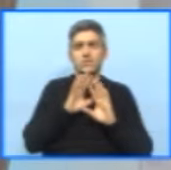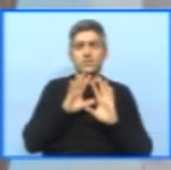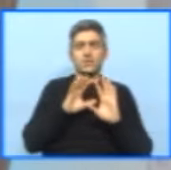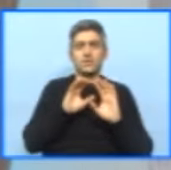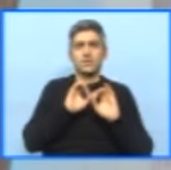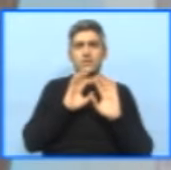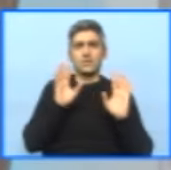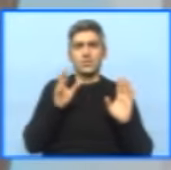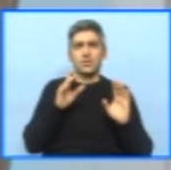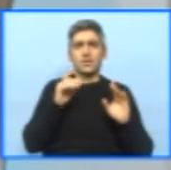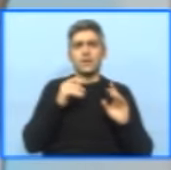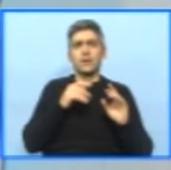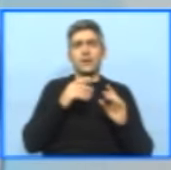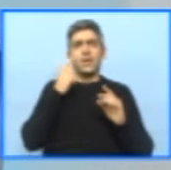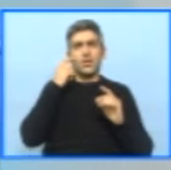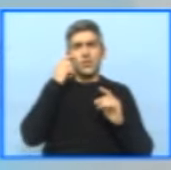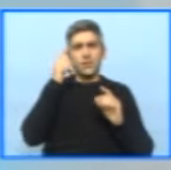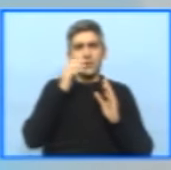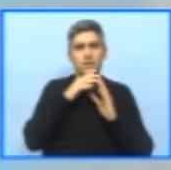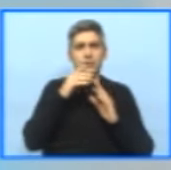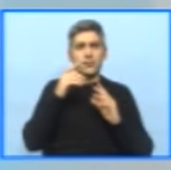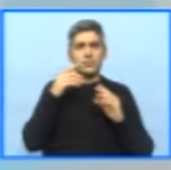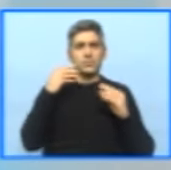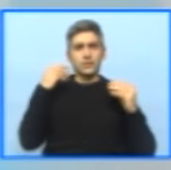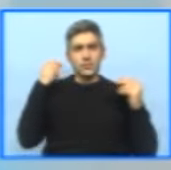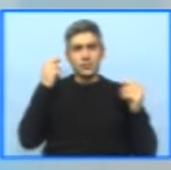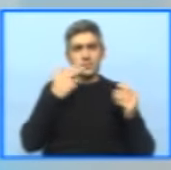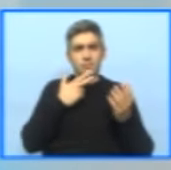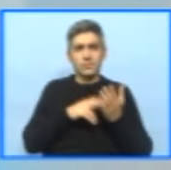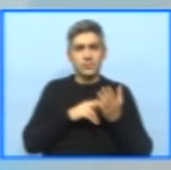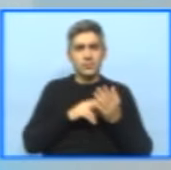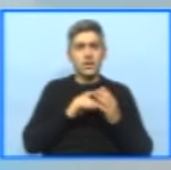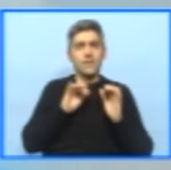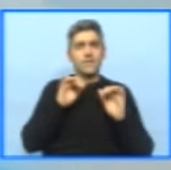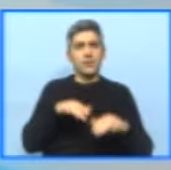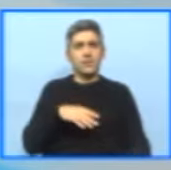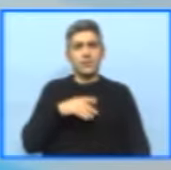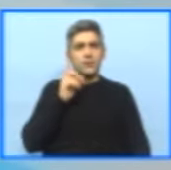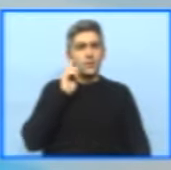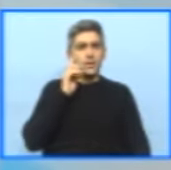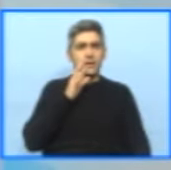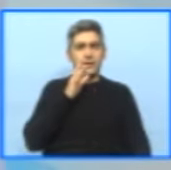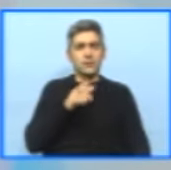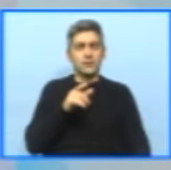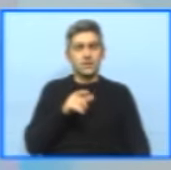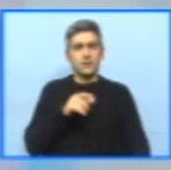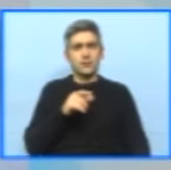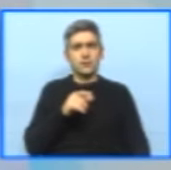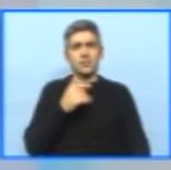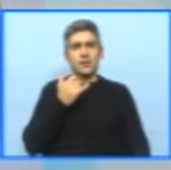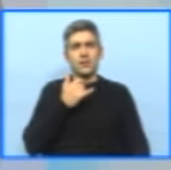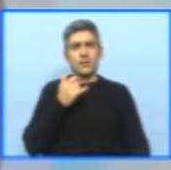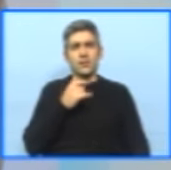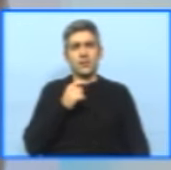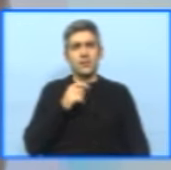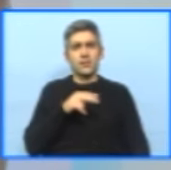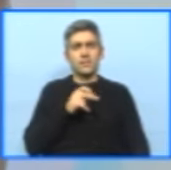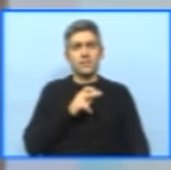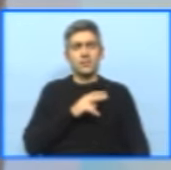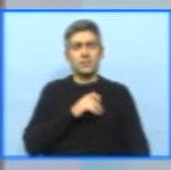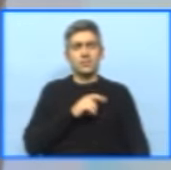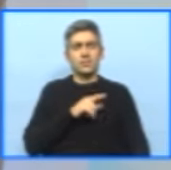em espírito e verdade. Finalmente mesmo, parece-me muito importante dizer isto, que vem na alegoria do Evangelho, acho que é o número 86